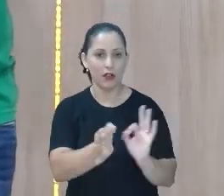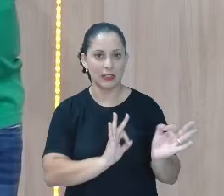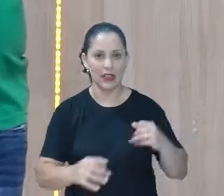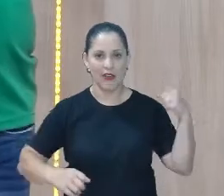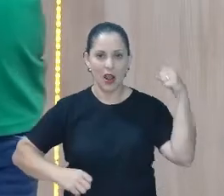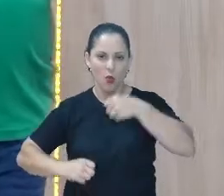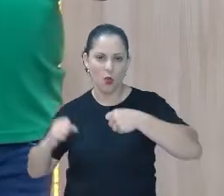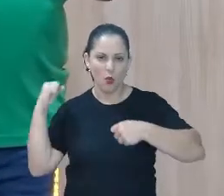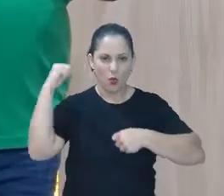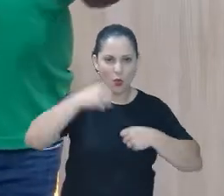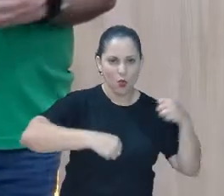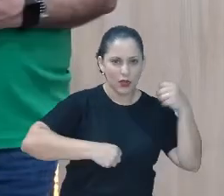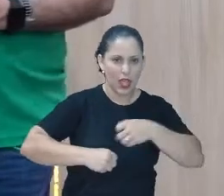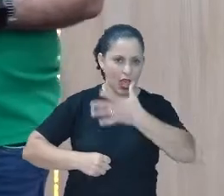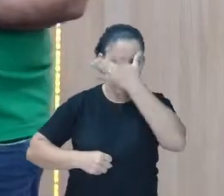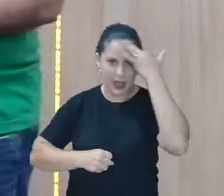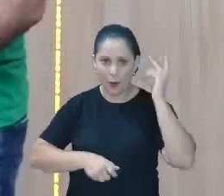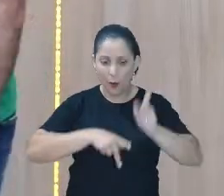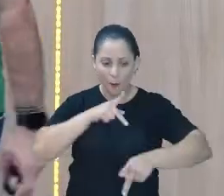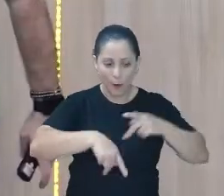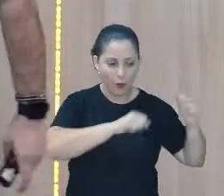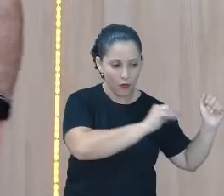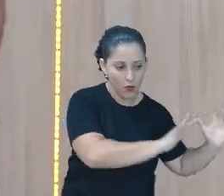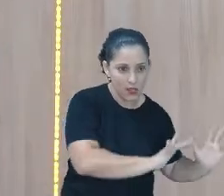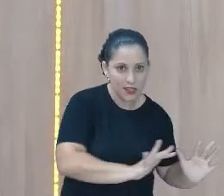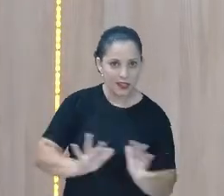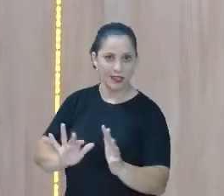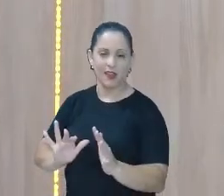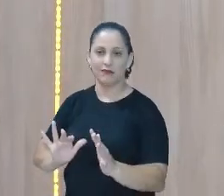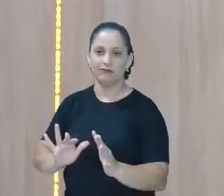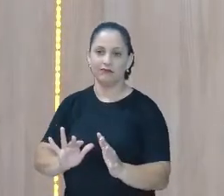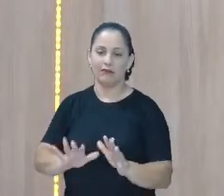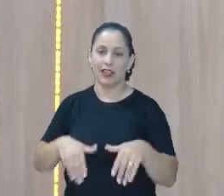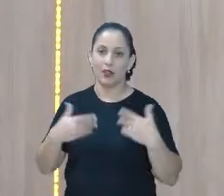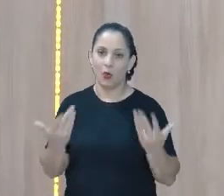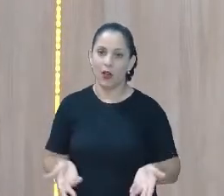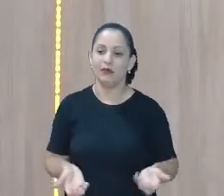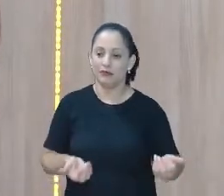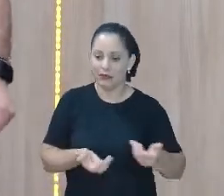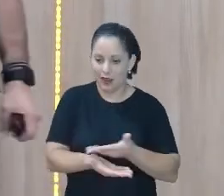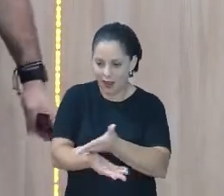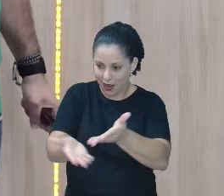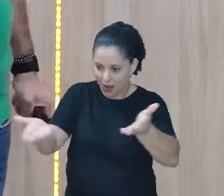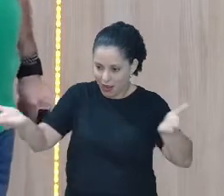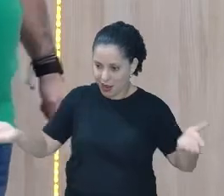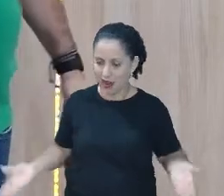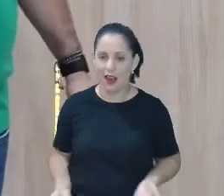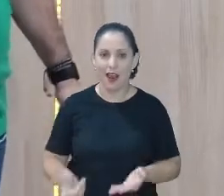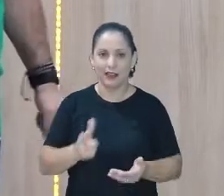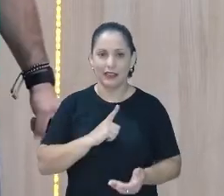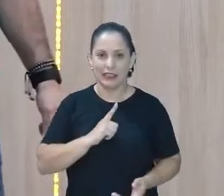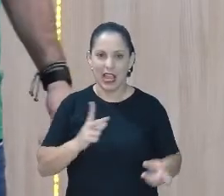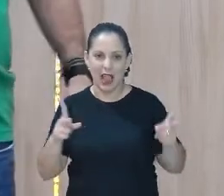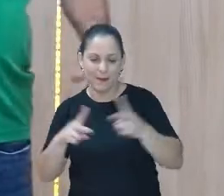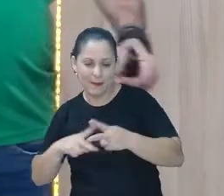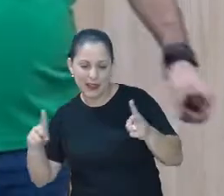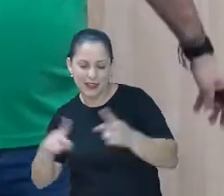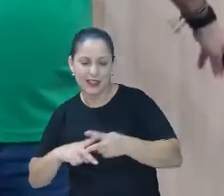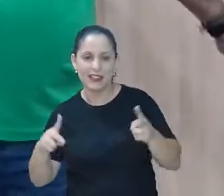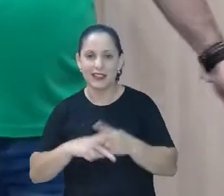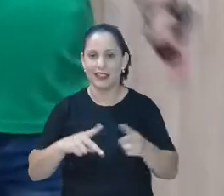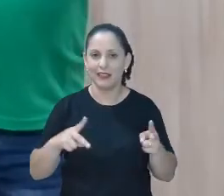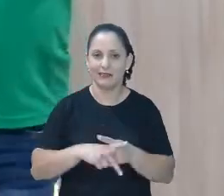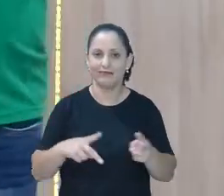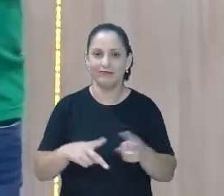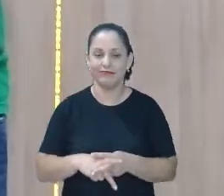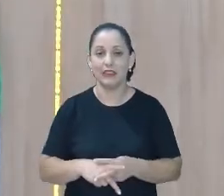estádios, né, para observar aquilo ali. Enquanto estava ali, ó, o circo, né, o espetáculo, era